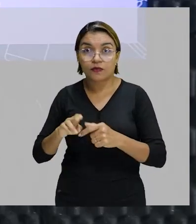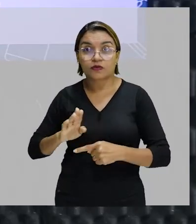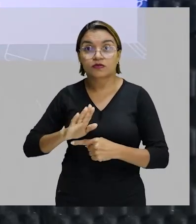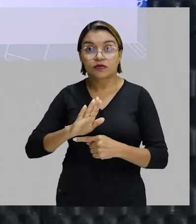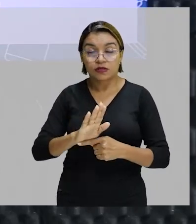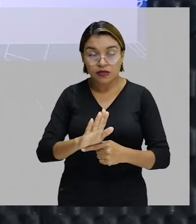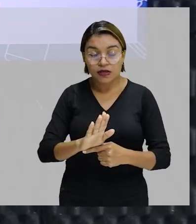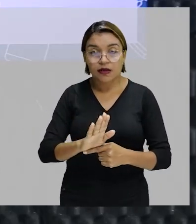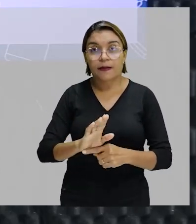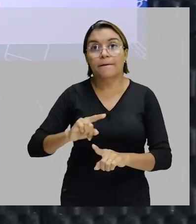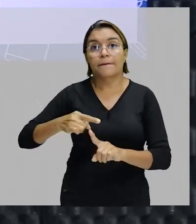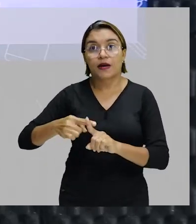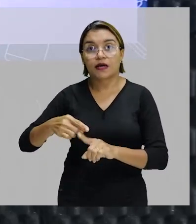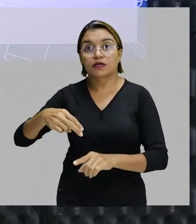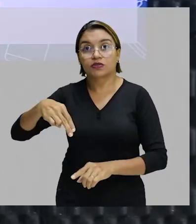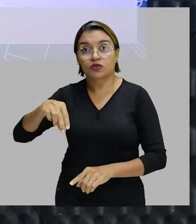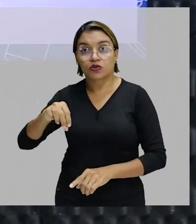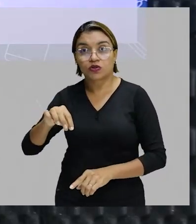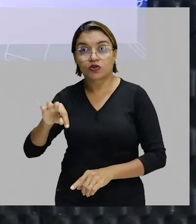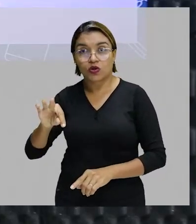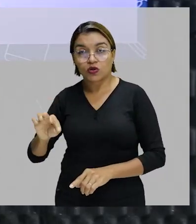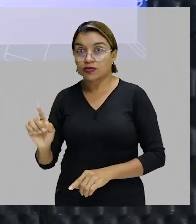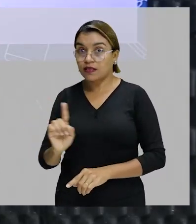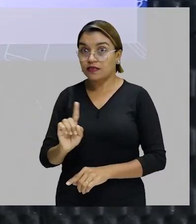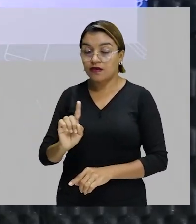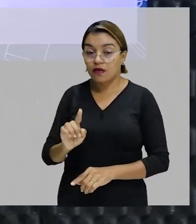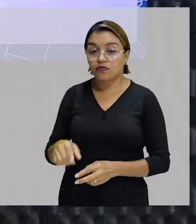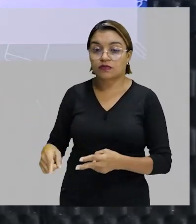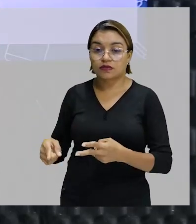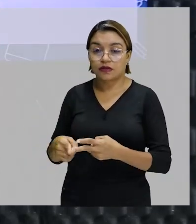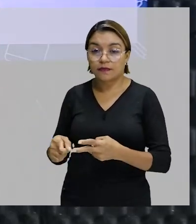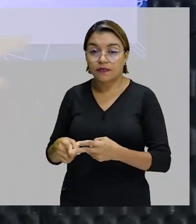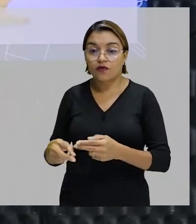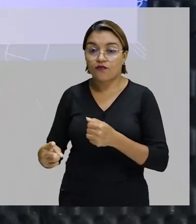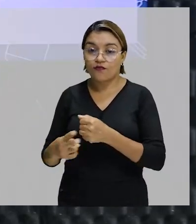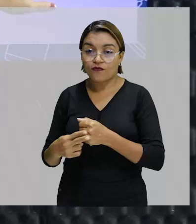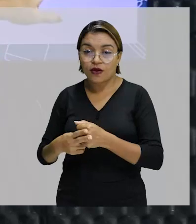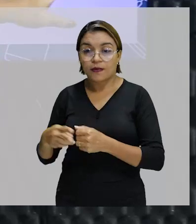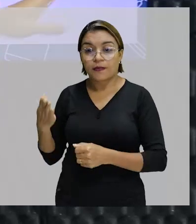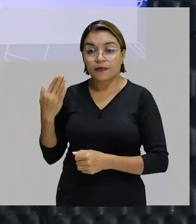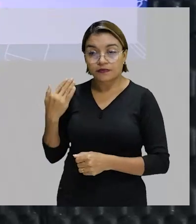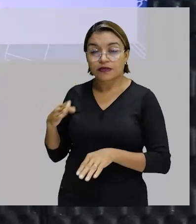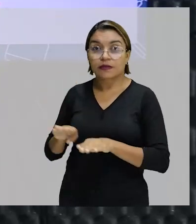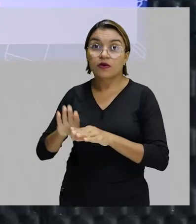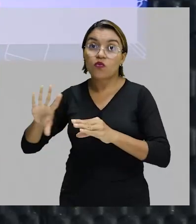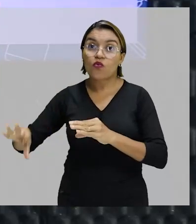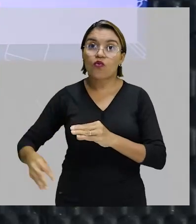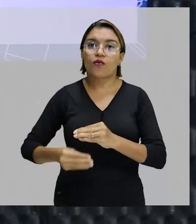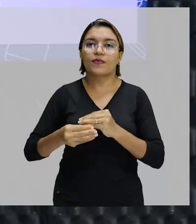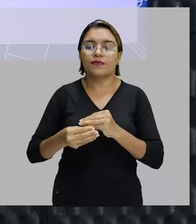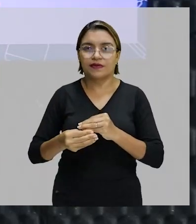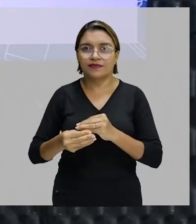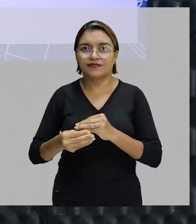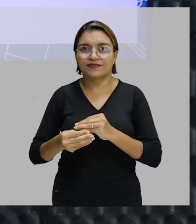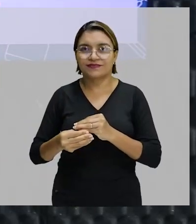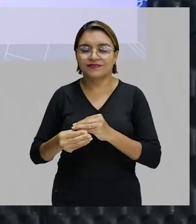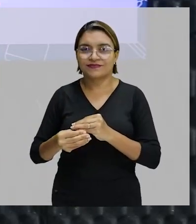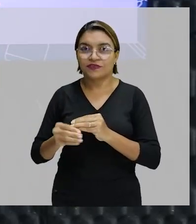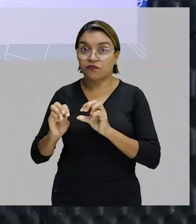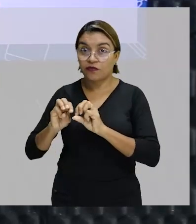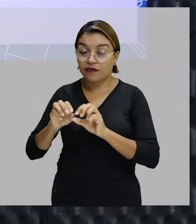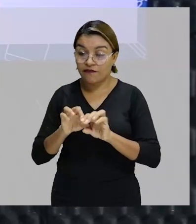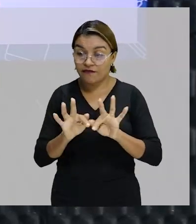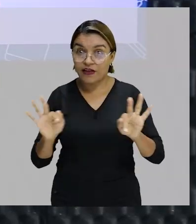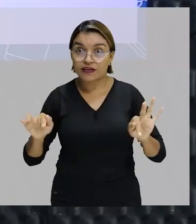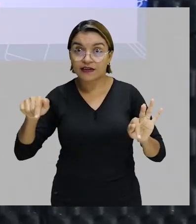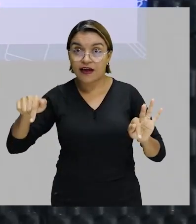em inglês, que é o not, o verbo principal no particípio passado e o complemento lá no final.